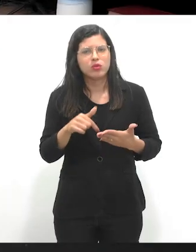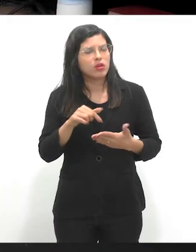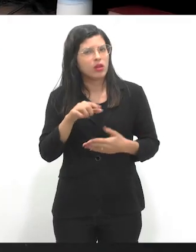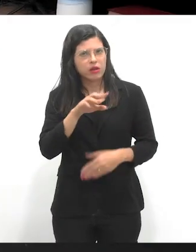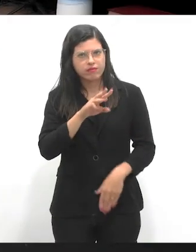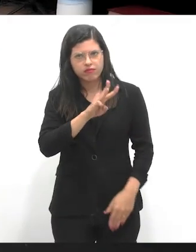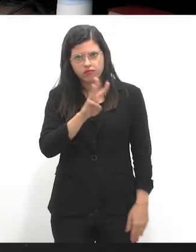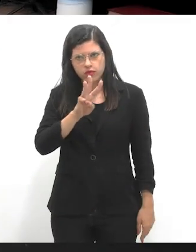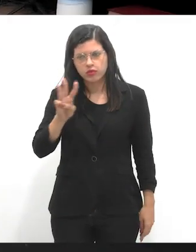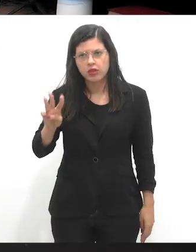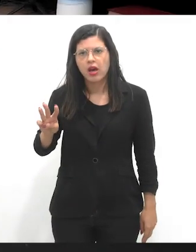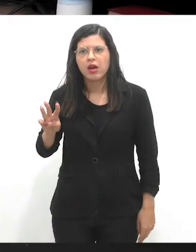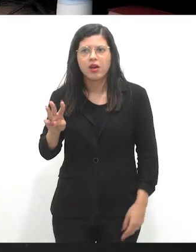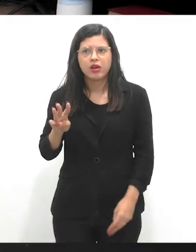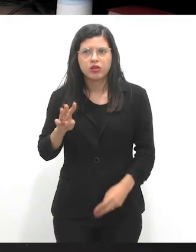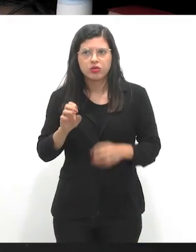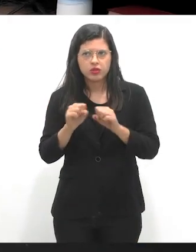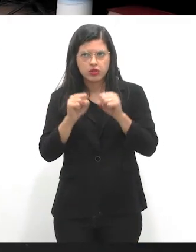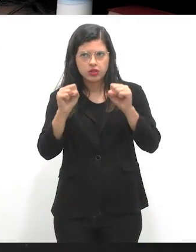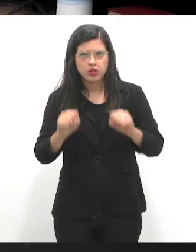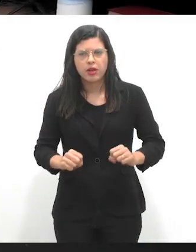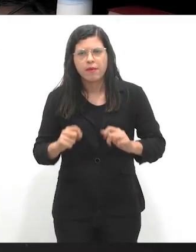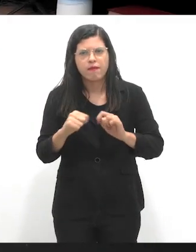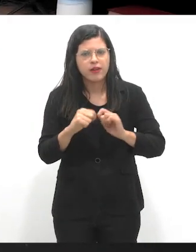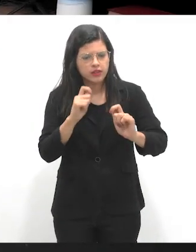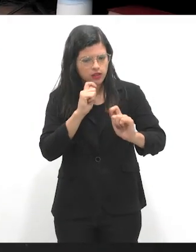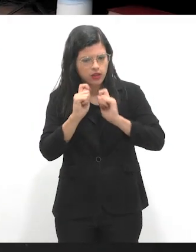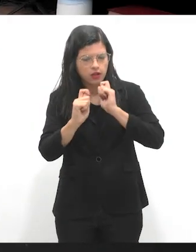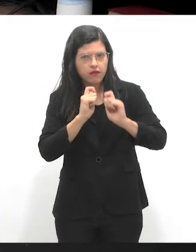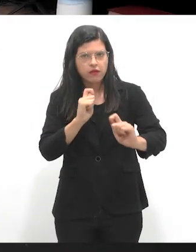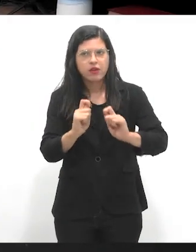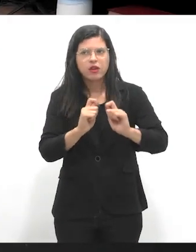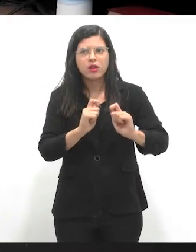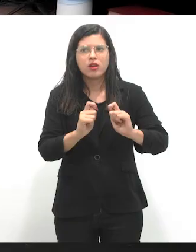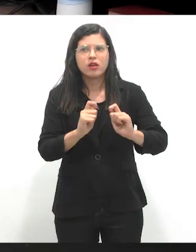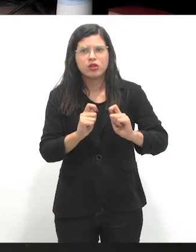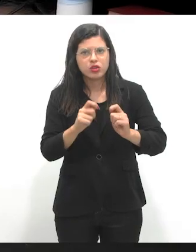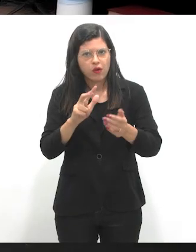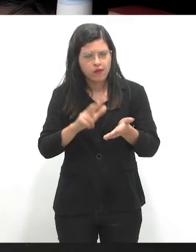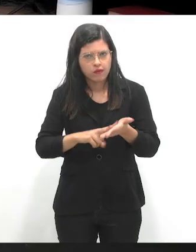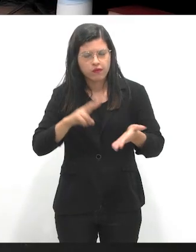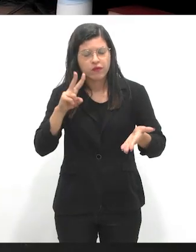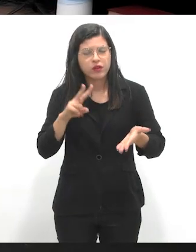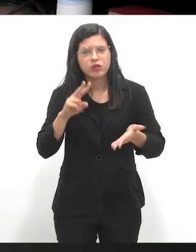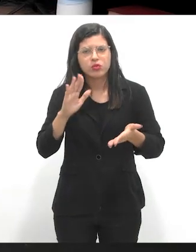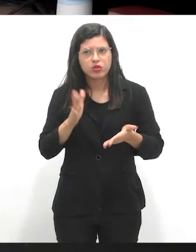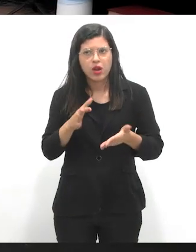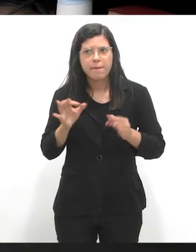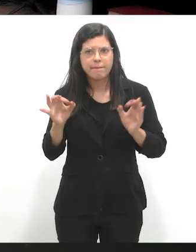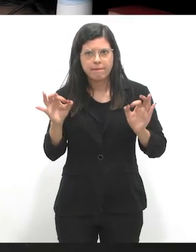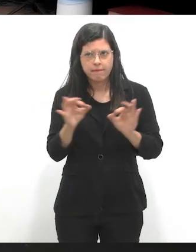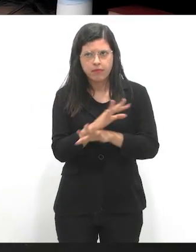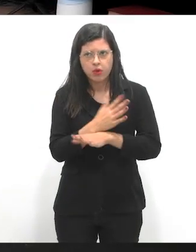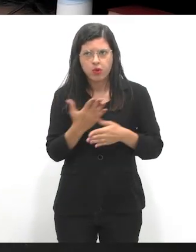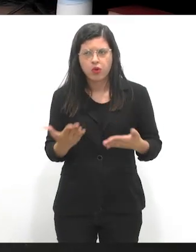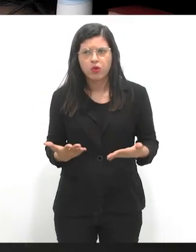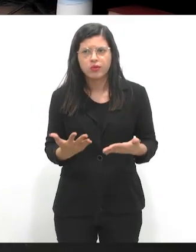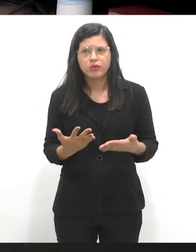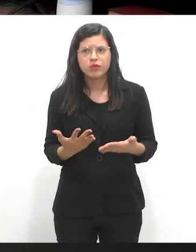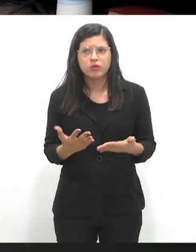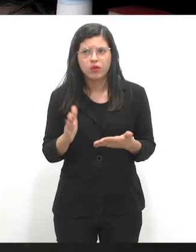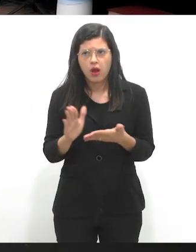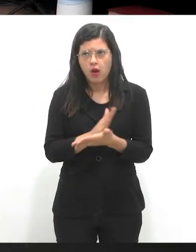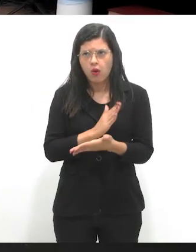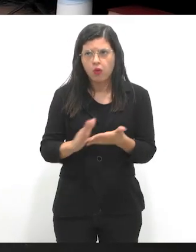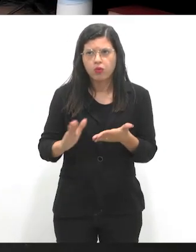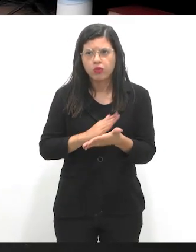apresenta previamente, né, no site, no sistema, e depois isso é apresentado tudo na embaixada, eles fazem entrevista, os vistos já têm saído, já tem chegado gente por aqui,